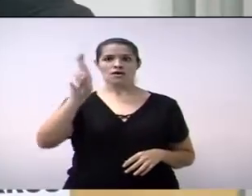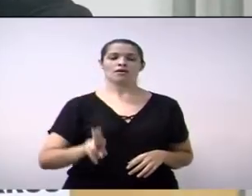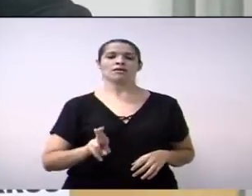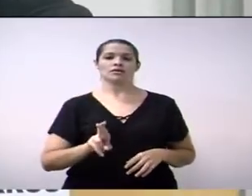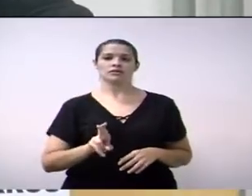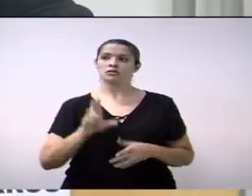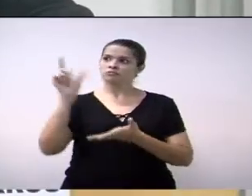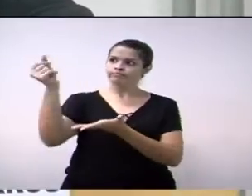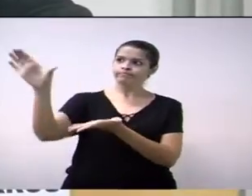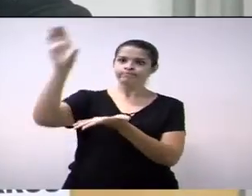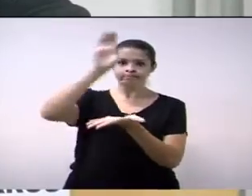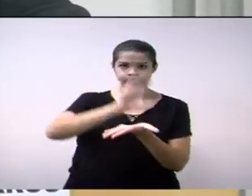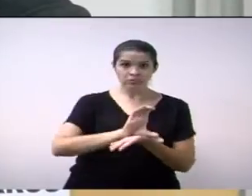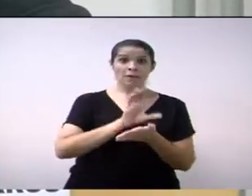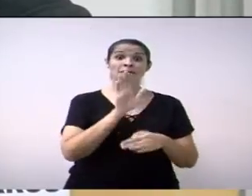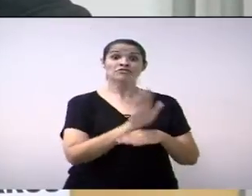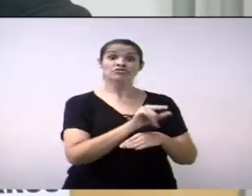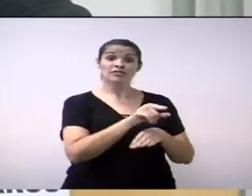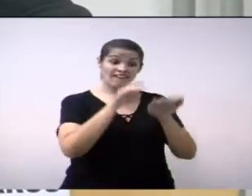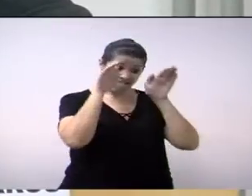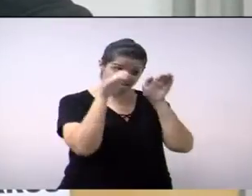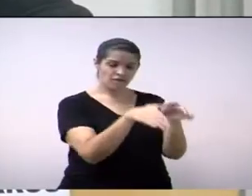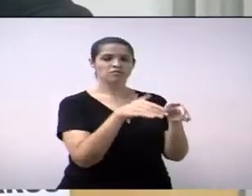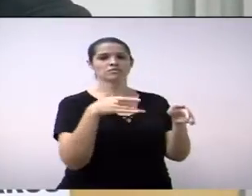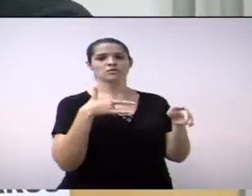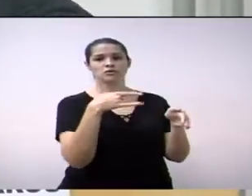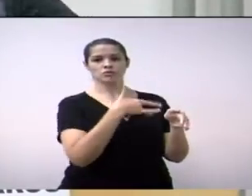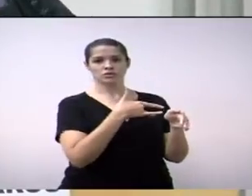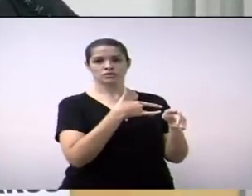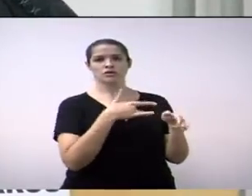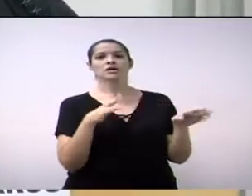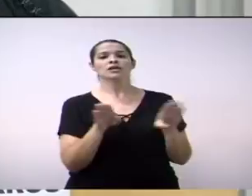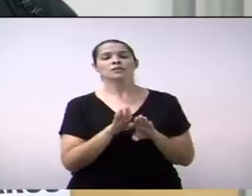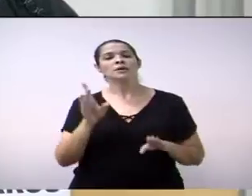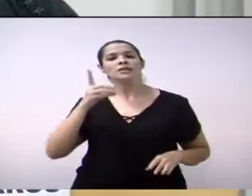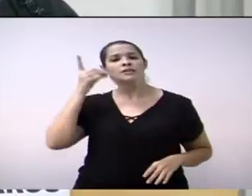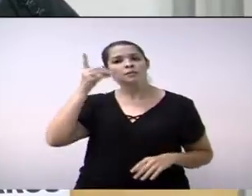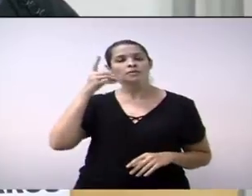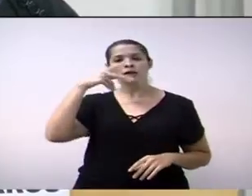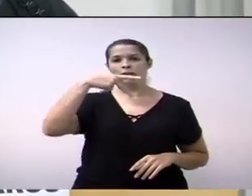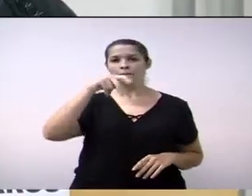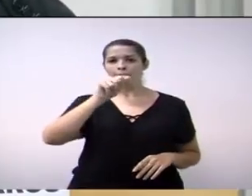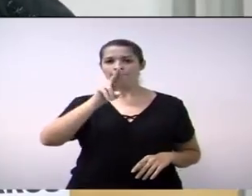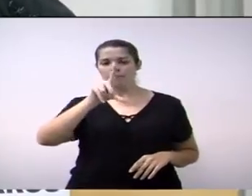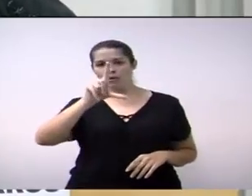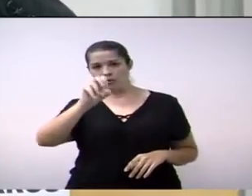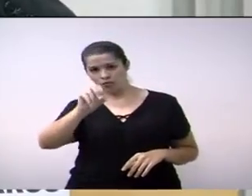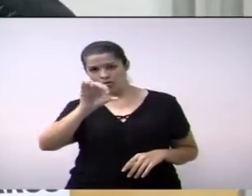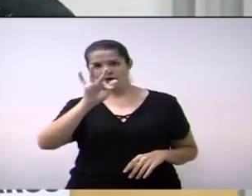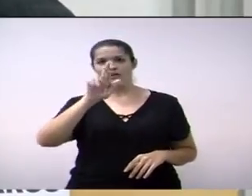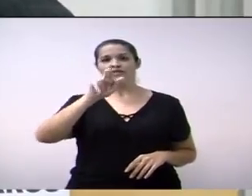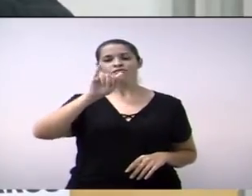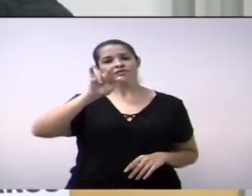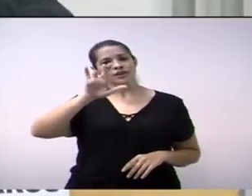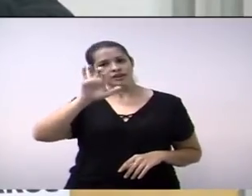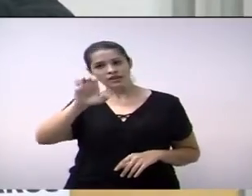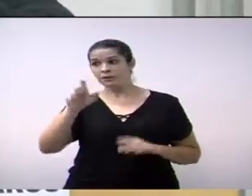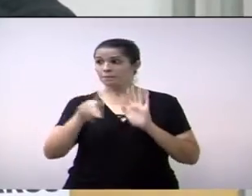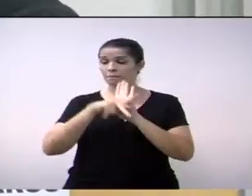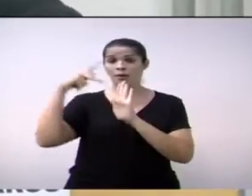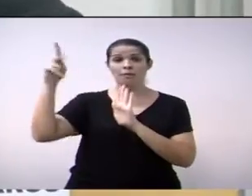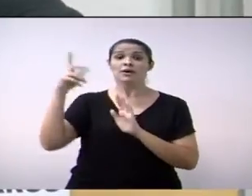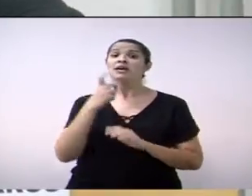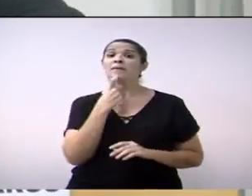Com isso também, nós somos no gabinete do deputado Paulo Freire, que é o presidente aqui regional, estadual do meu partido,